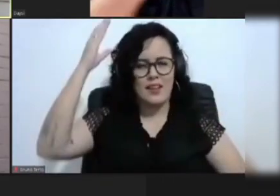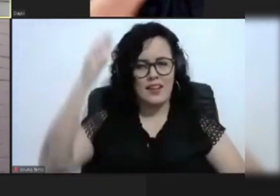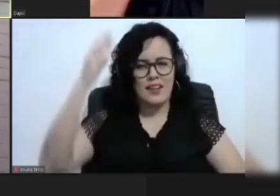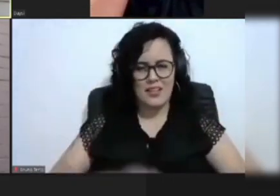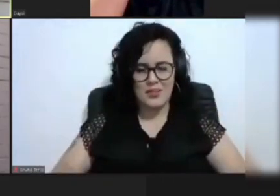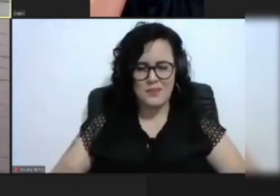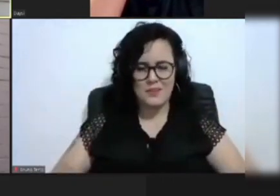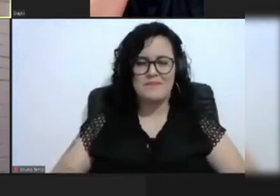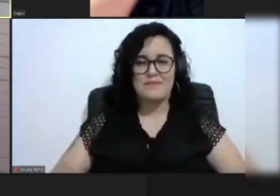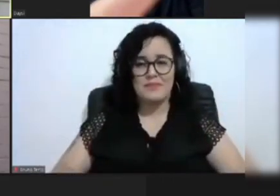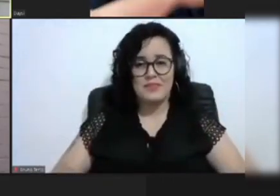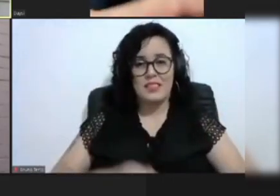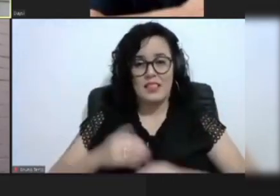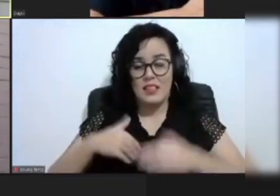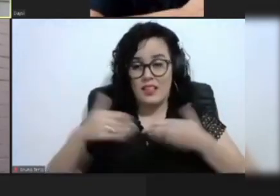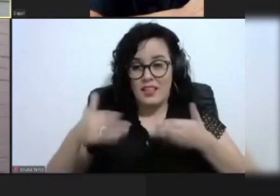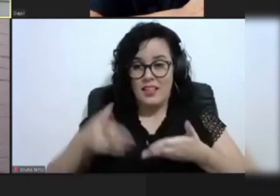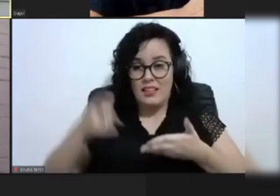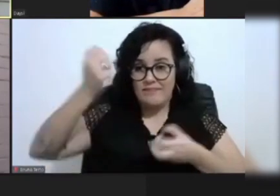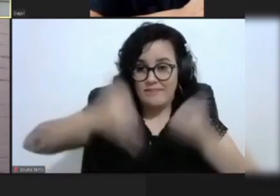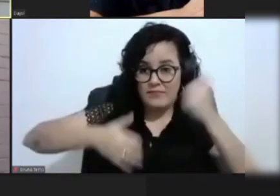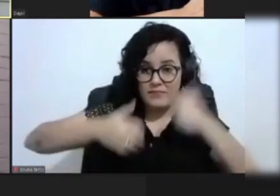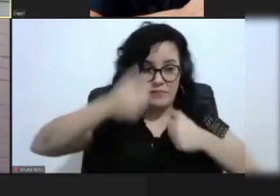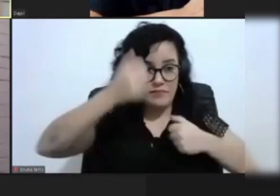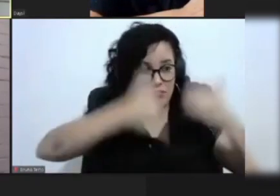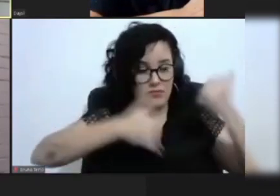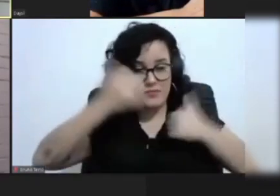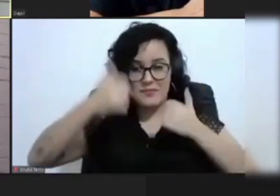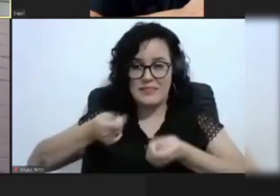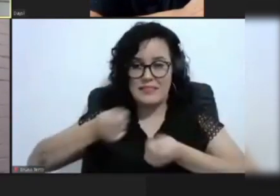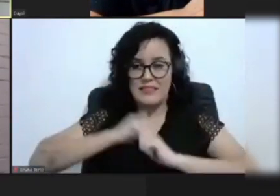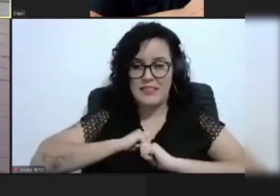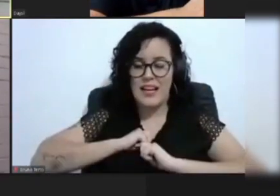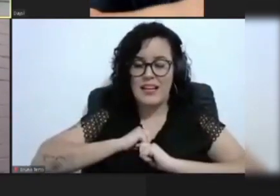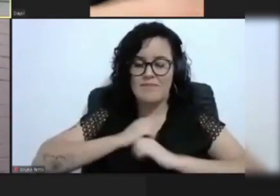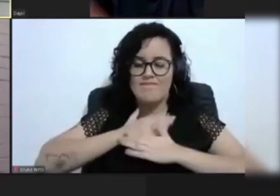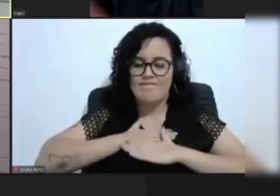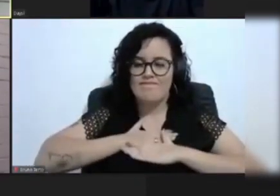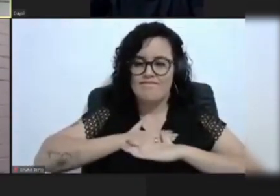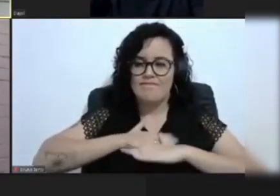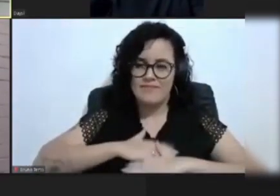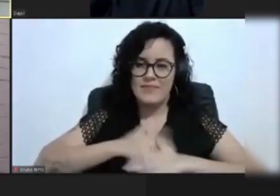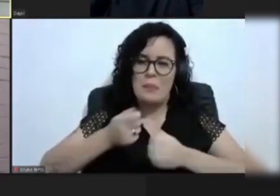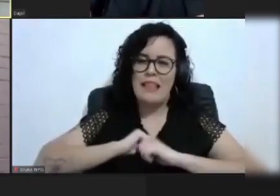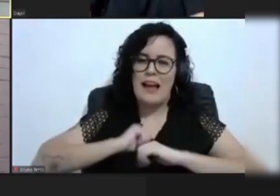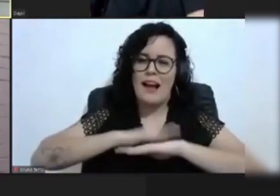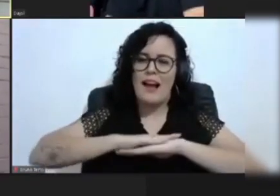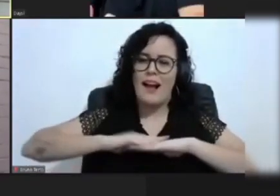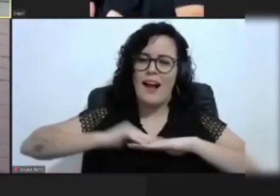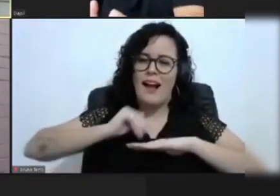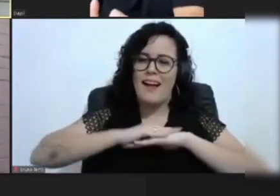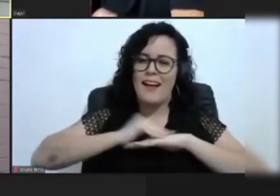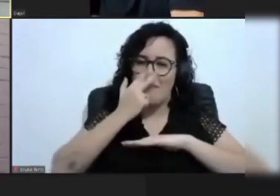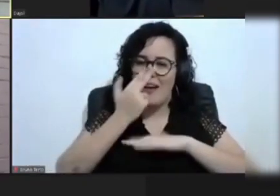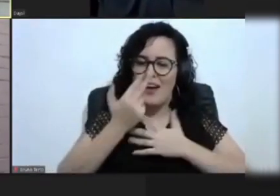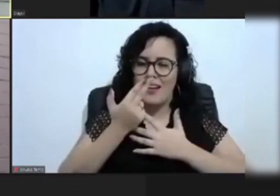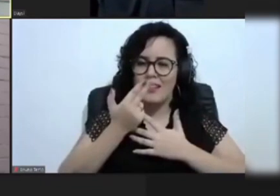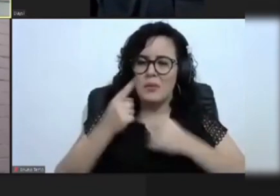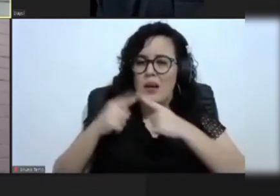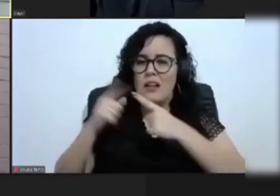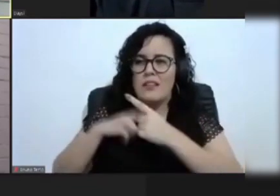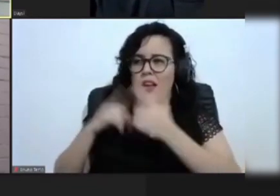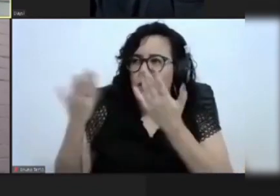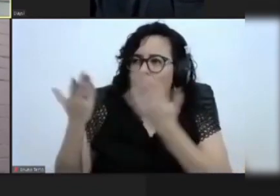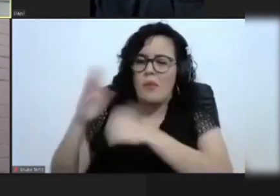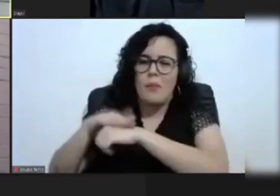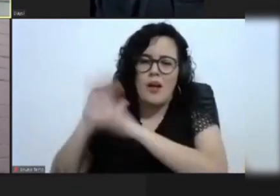aqui recebendo esses conteúdos com a maior alegria. É um alento, no momento como a gente vive, ouvir o trabalho de cada uma